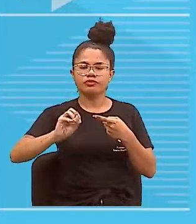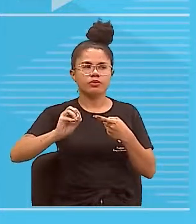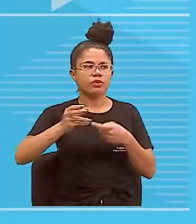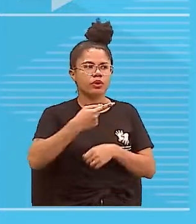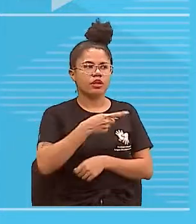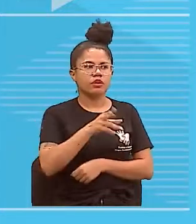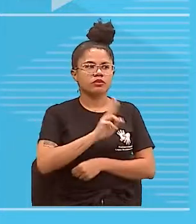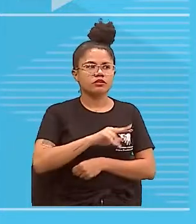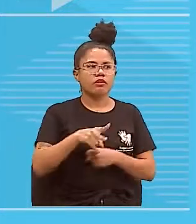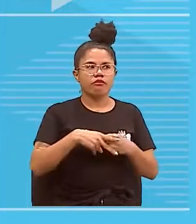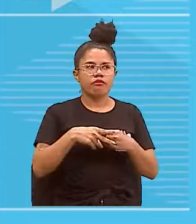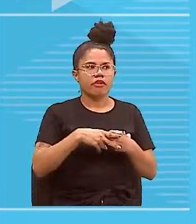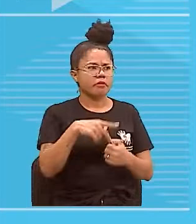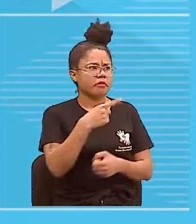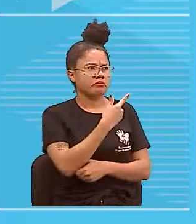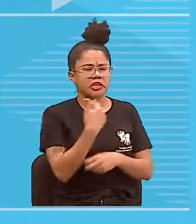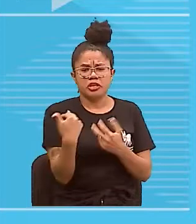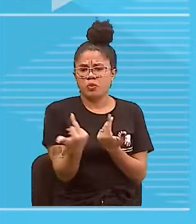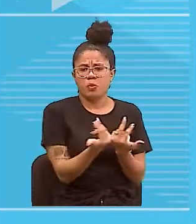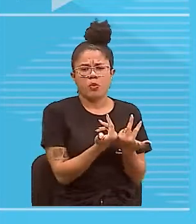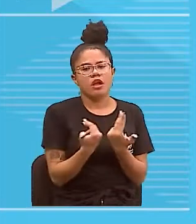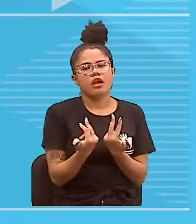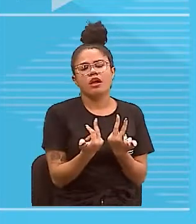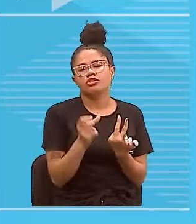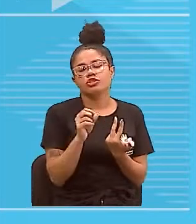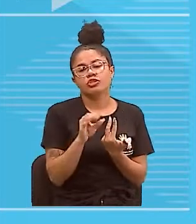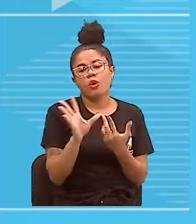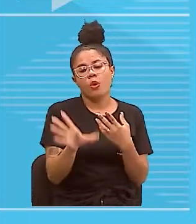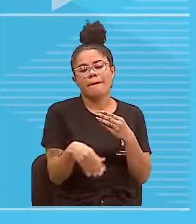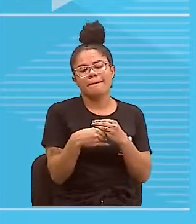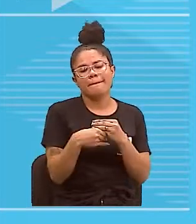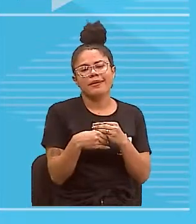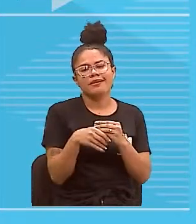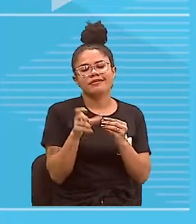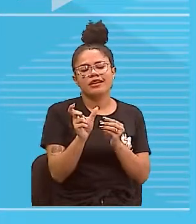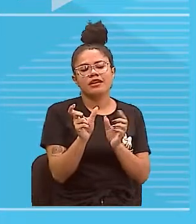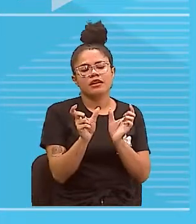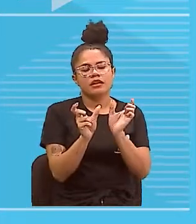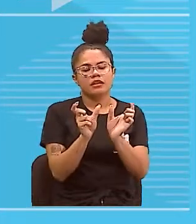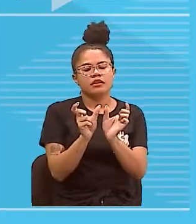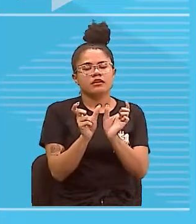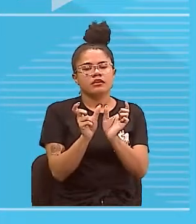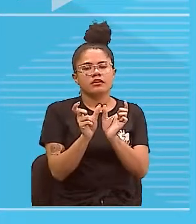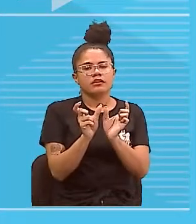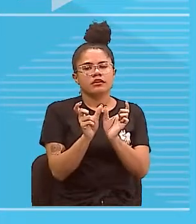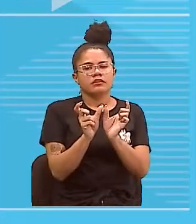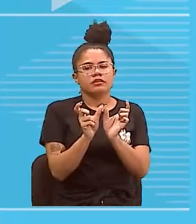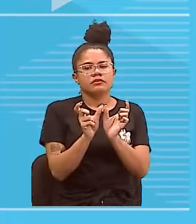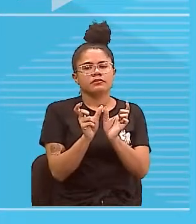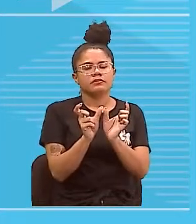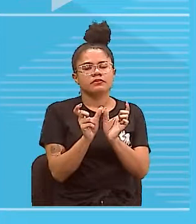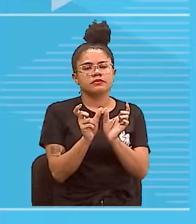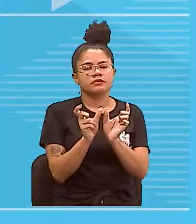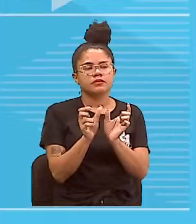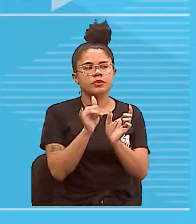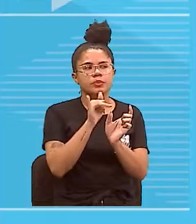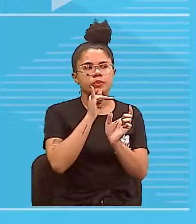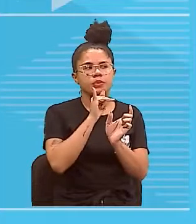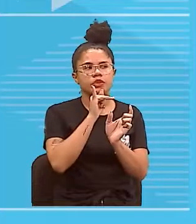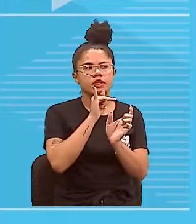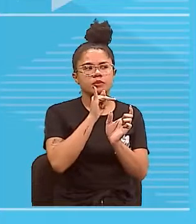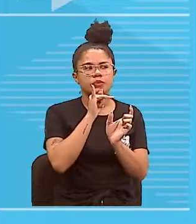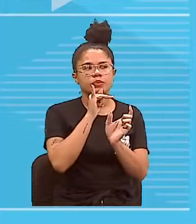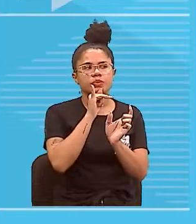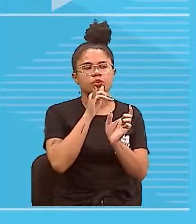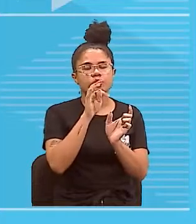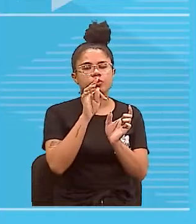deriva daqui basta eu acrescentar uma partícula negativa por exemplo no caso do